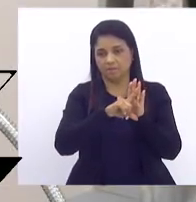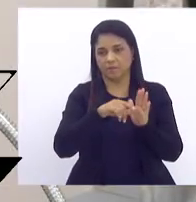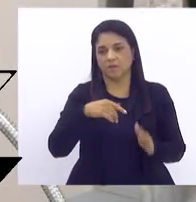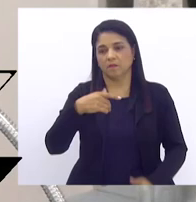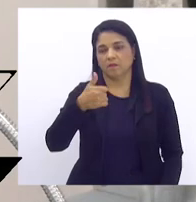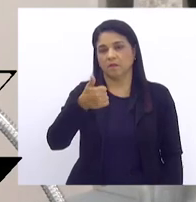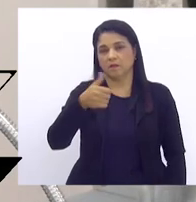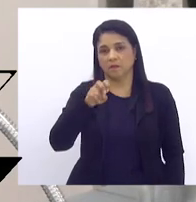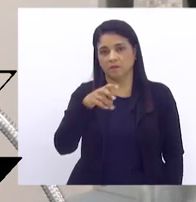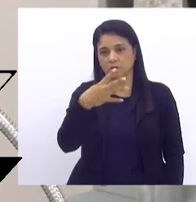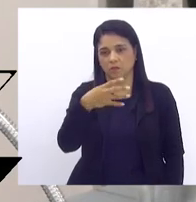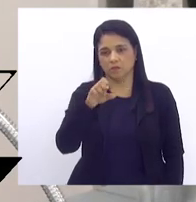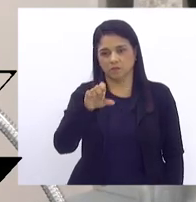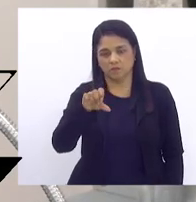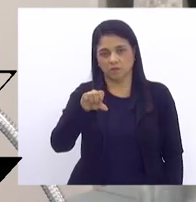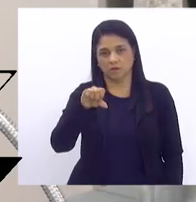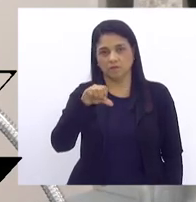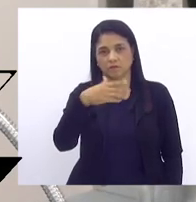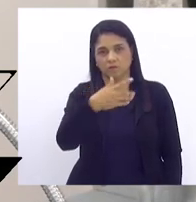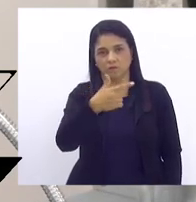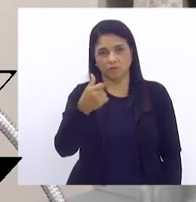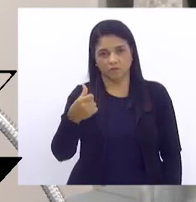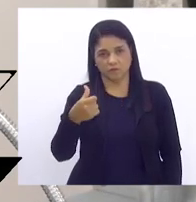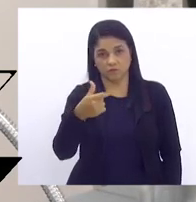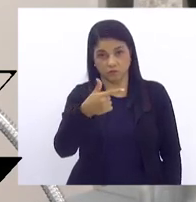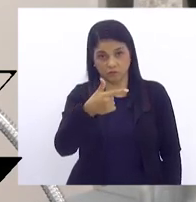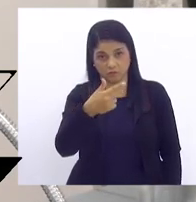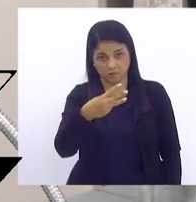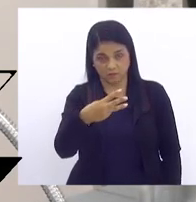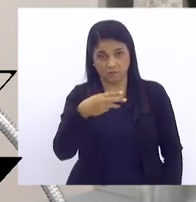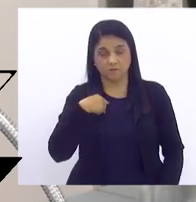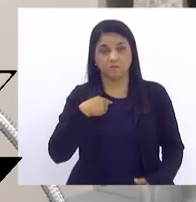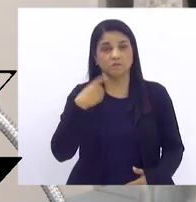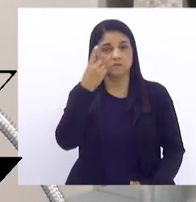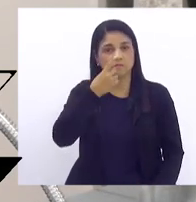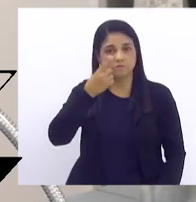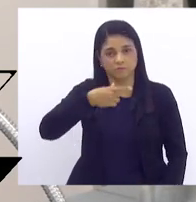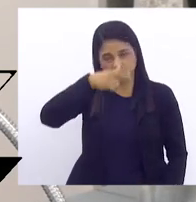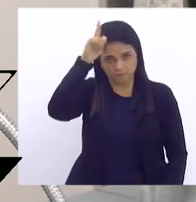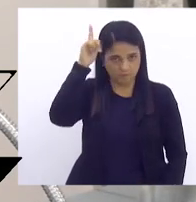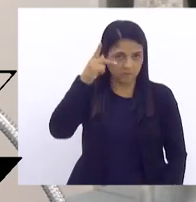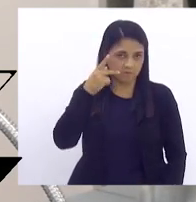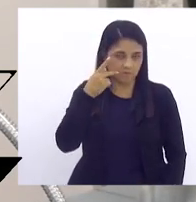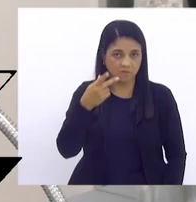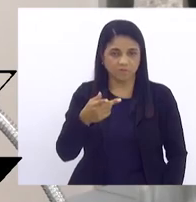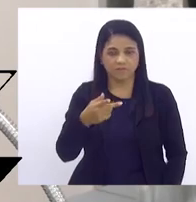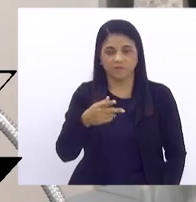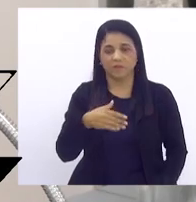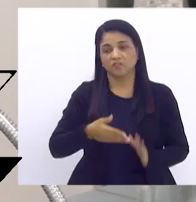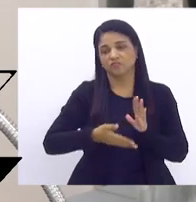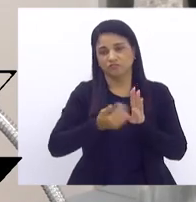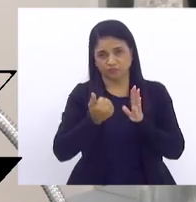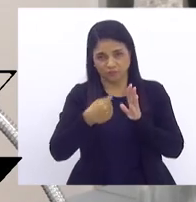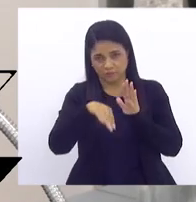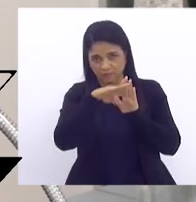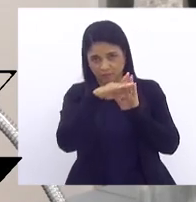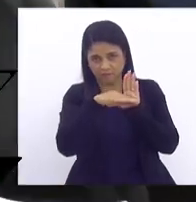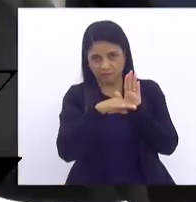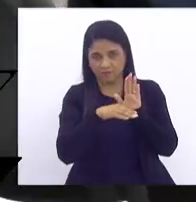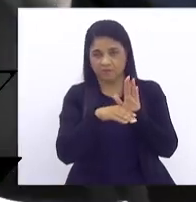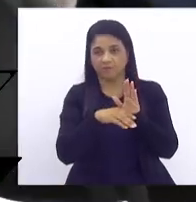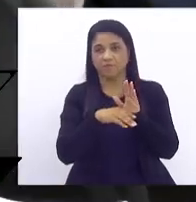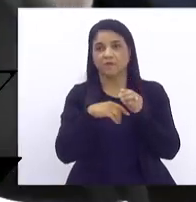Projeto de lei 1549 de 2023, de autoria do deputado Luiz Paulo, que foi retirado de pauta. Para merecer